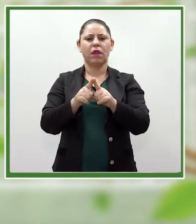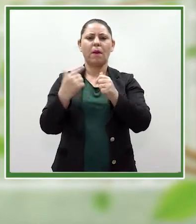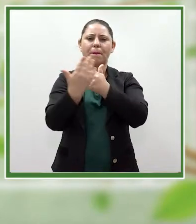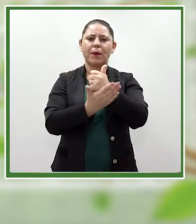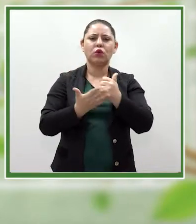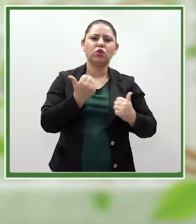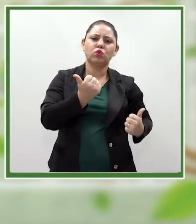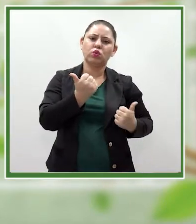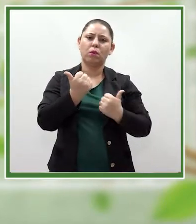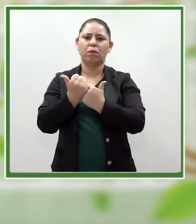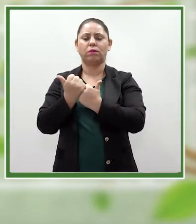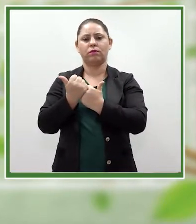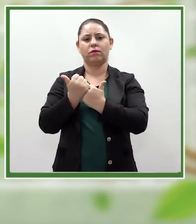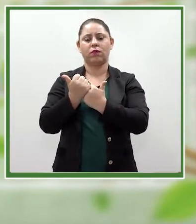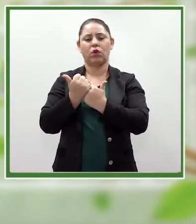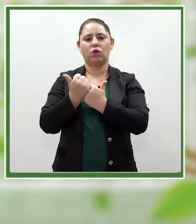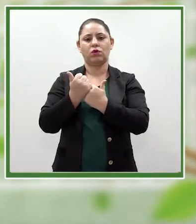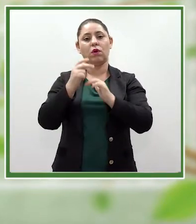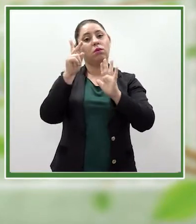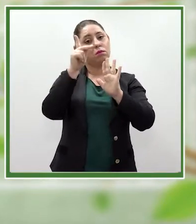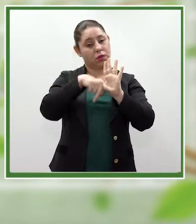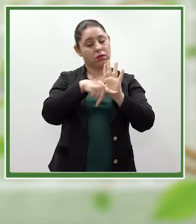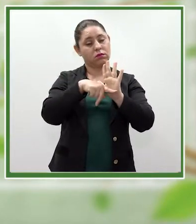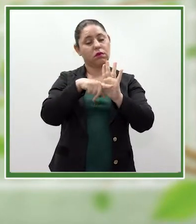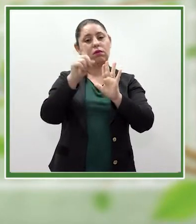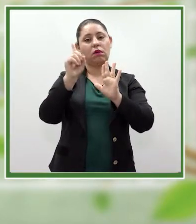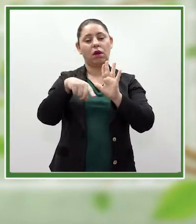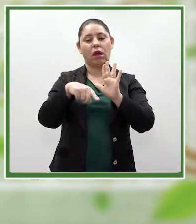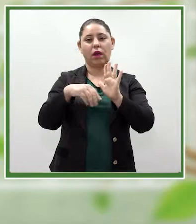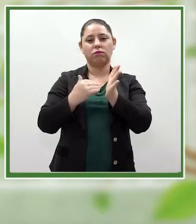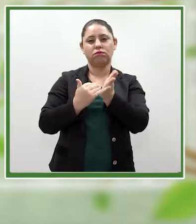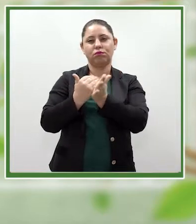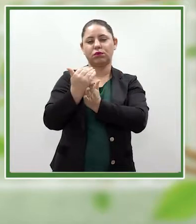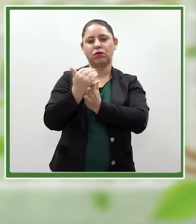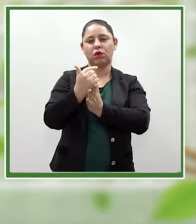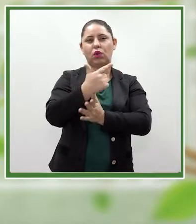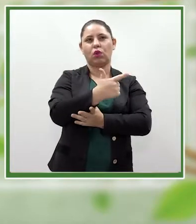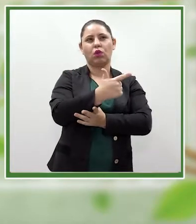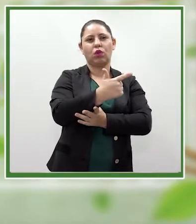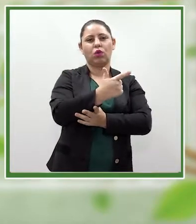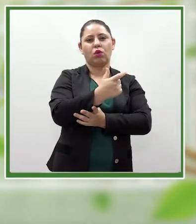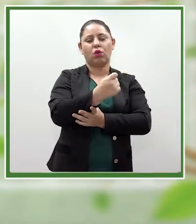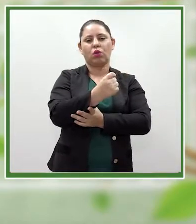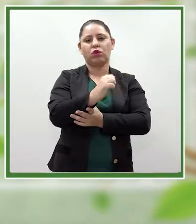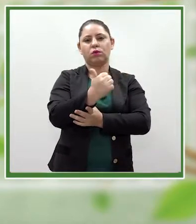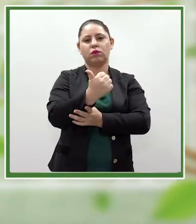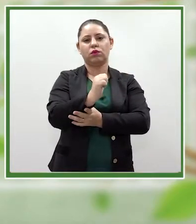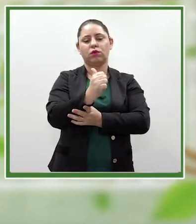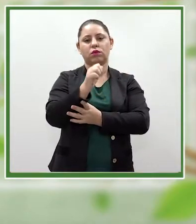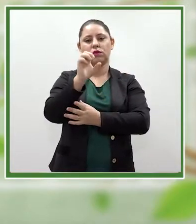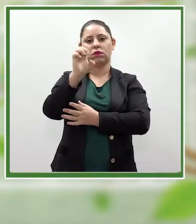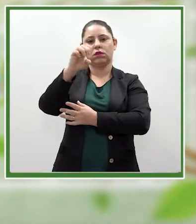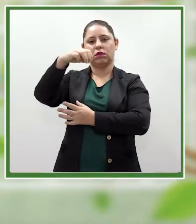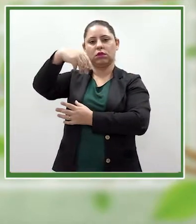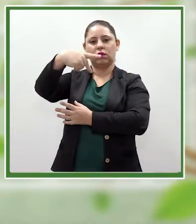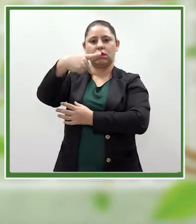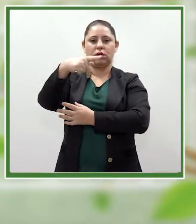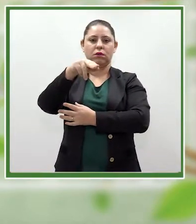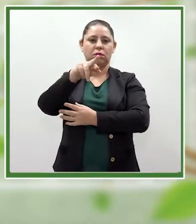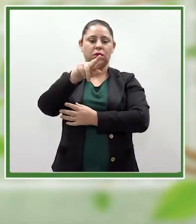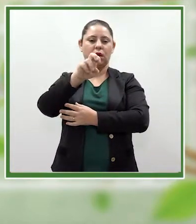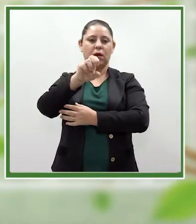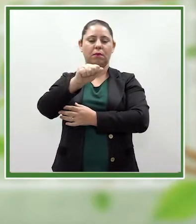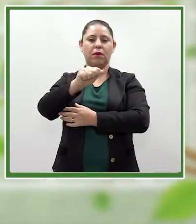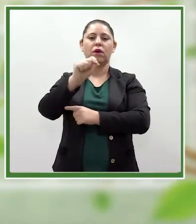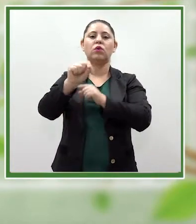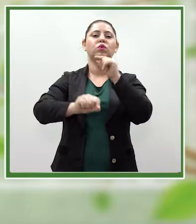desenvolver tecnologias para dar suporte a esse plano, né? Então, a partir de 2011,